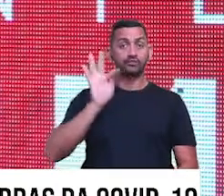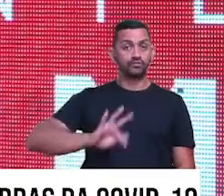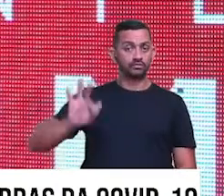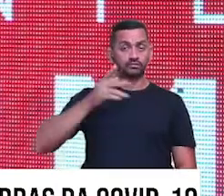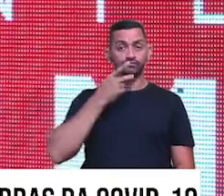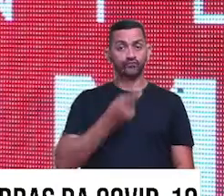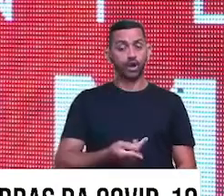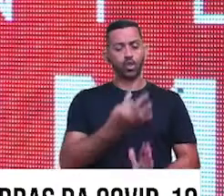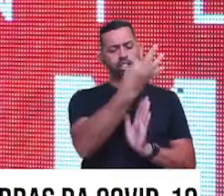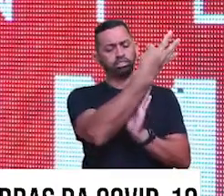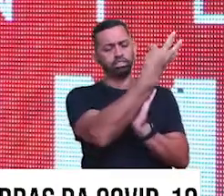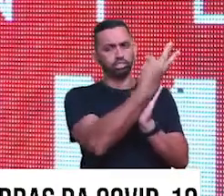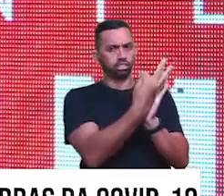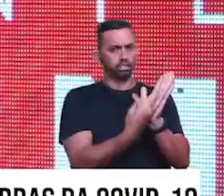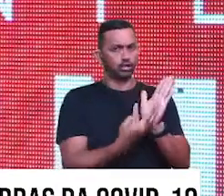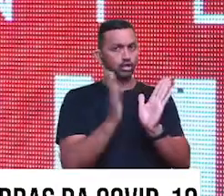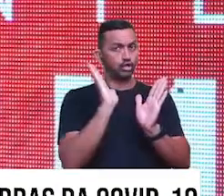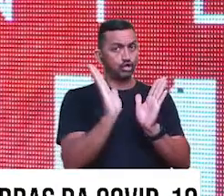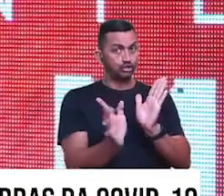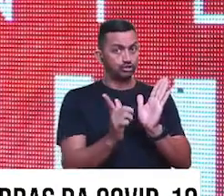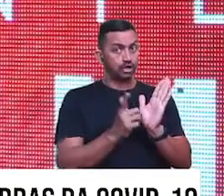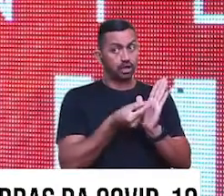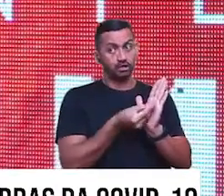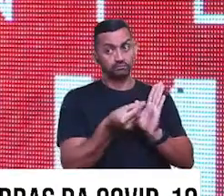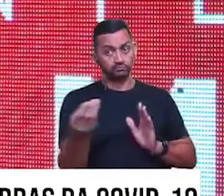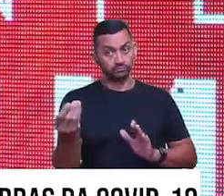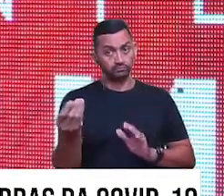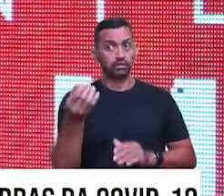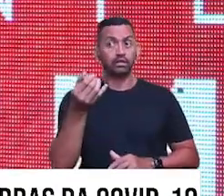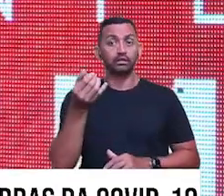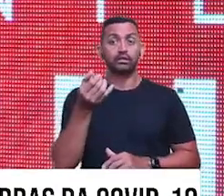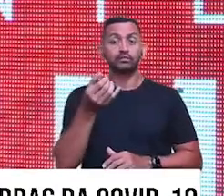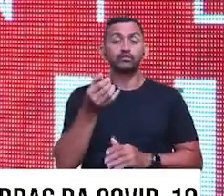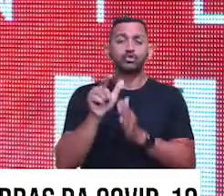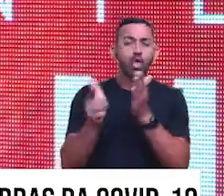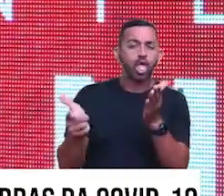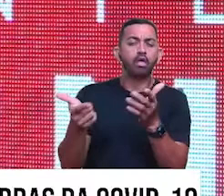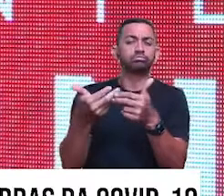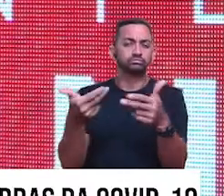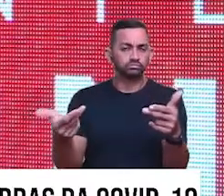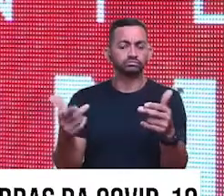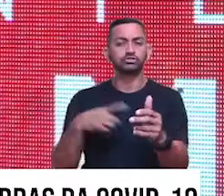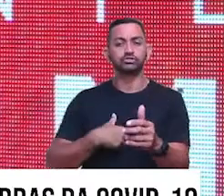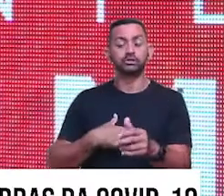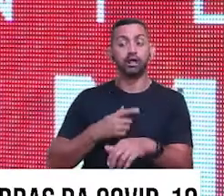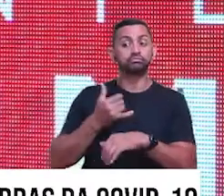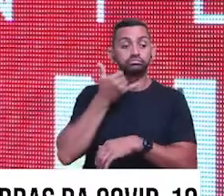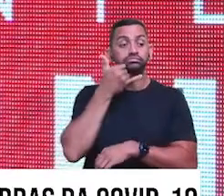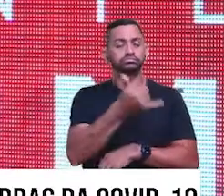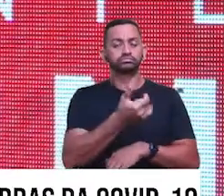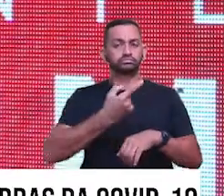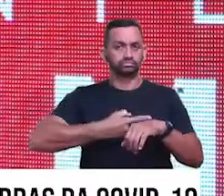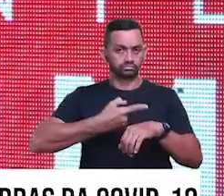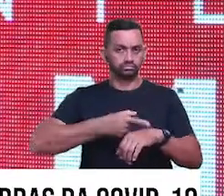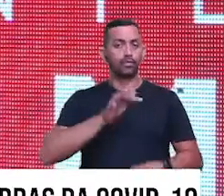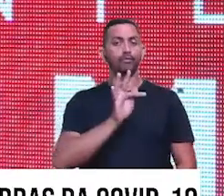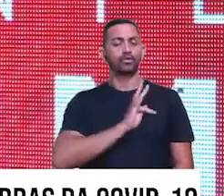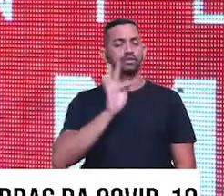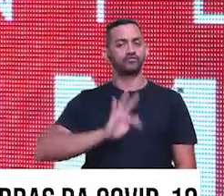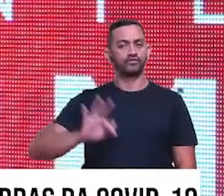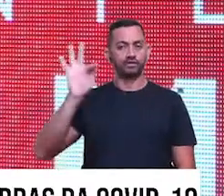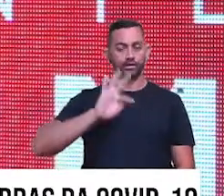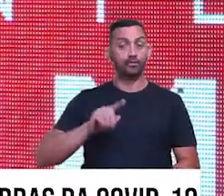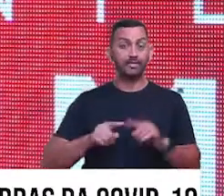atenção. A Polícia Federal disse no texto que foi enviado para a imprensa, que nós ligamos para a Polícia Federal e confirmamos também a veracidade